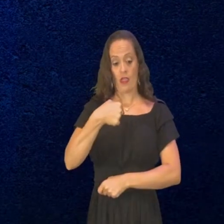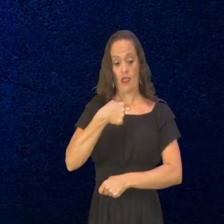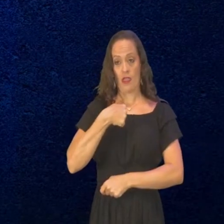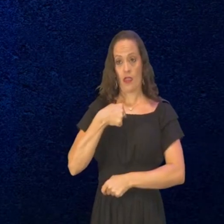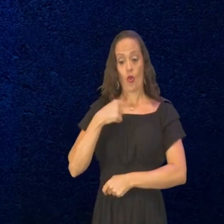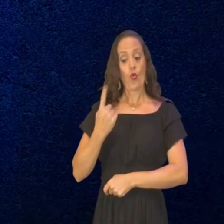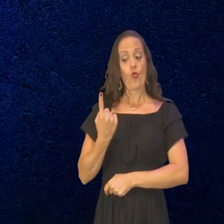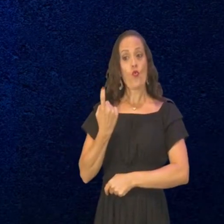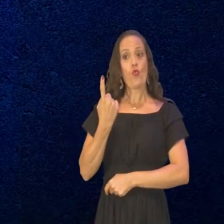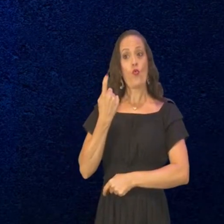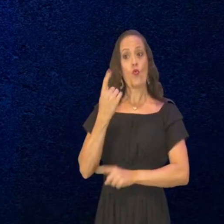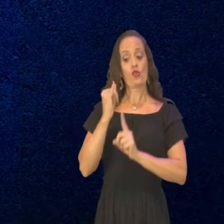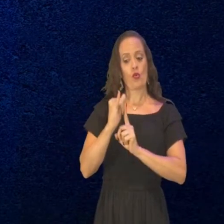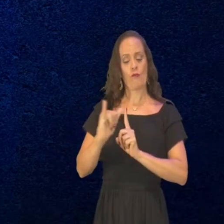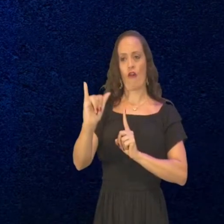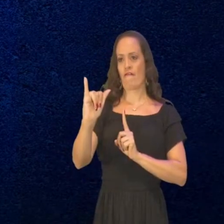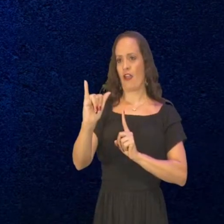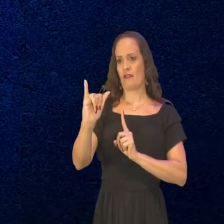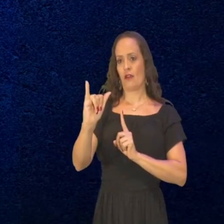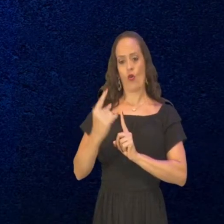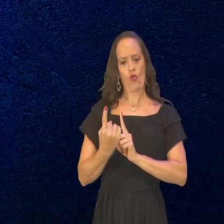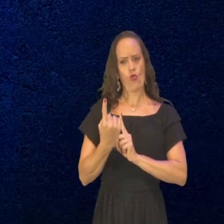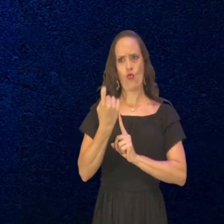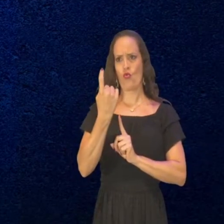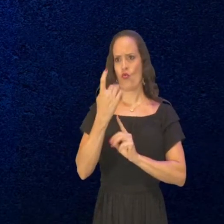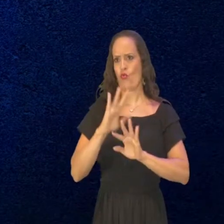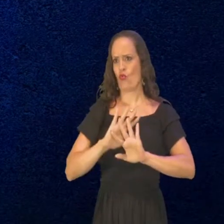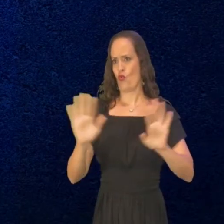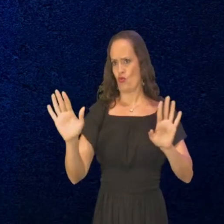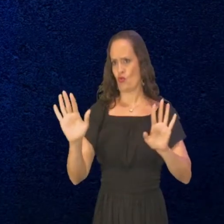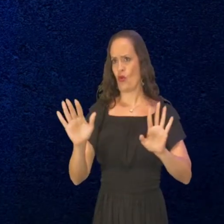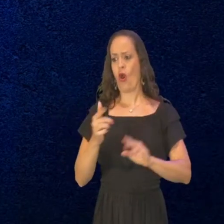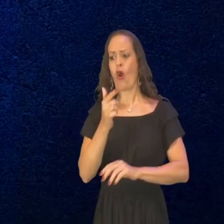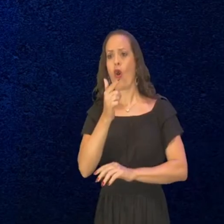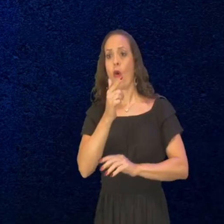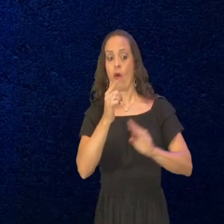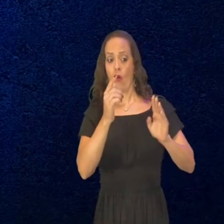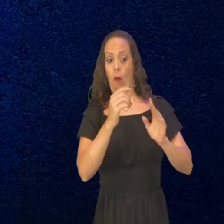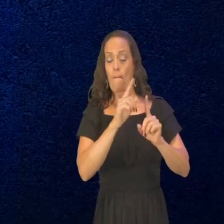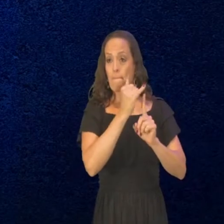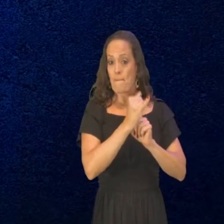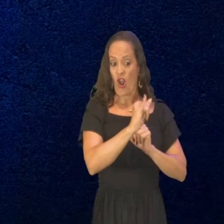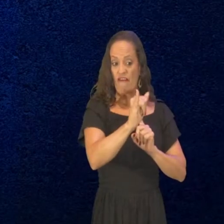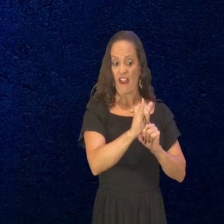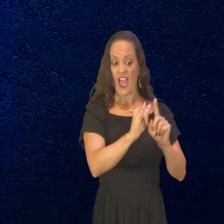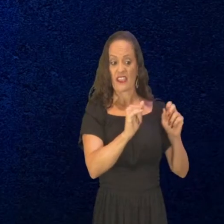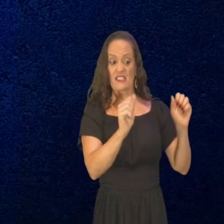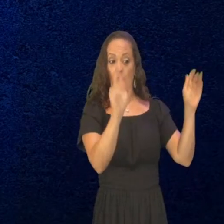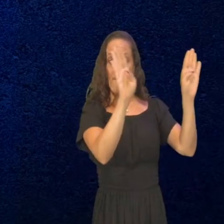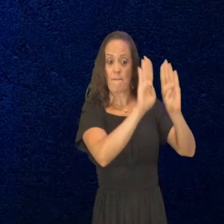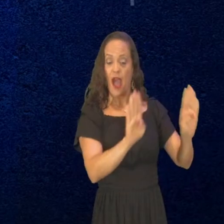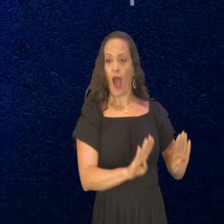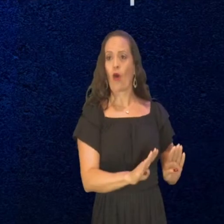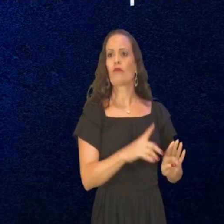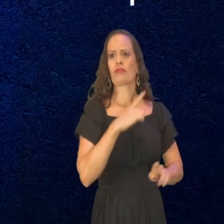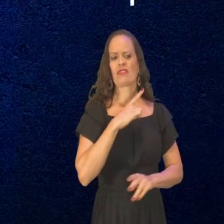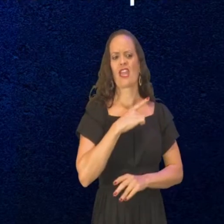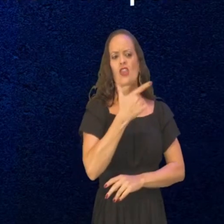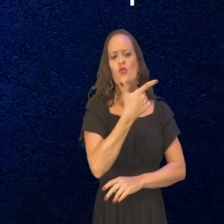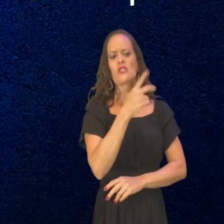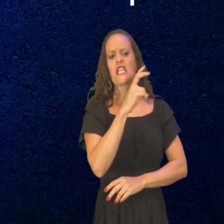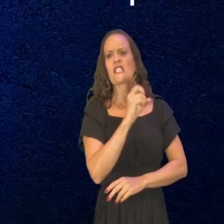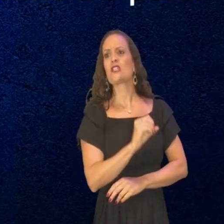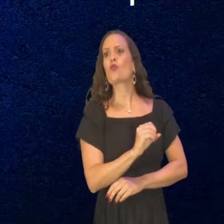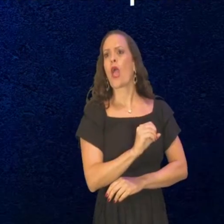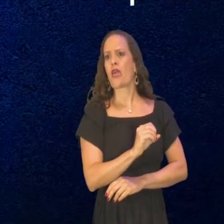único que restou dos profetas do Senhor. E os profetas de Baal são 450 homens.